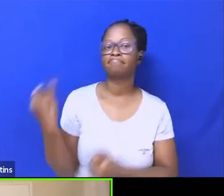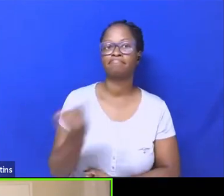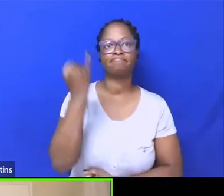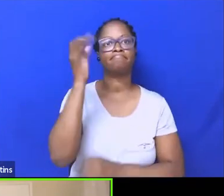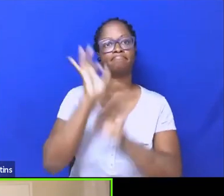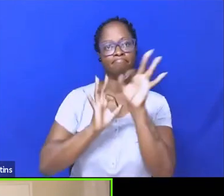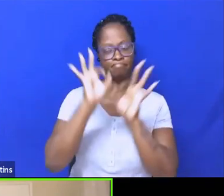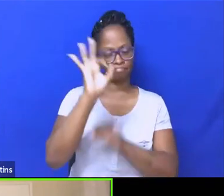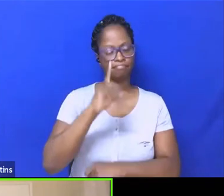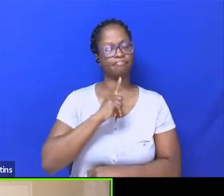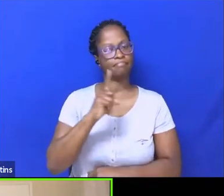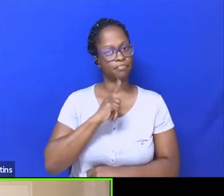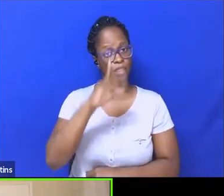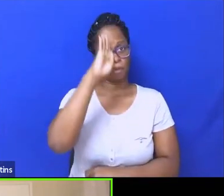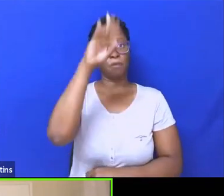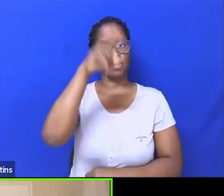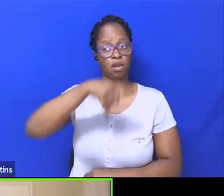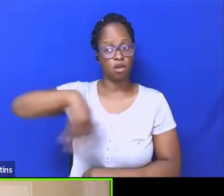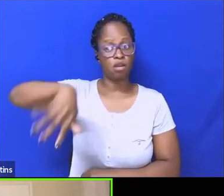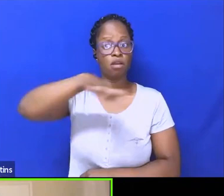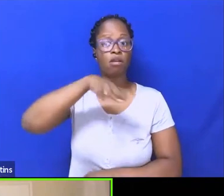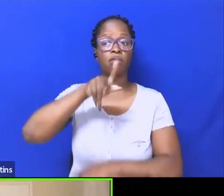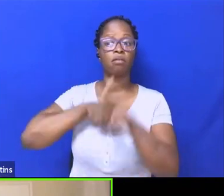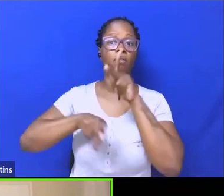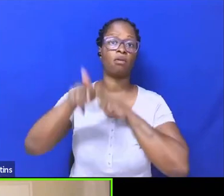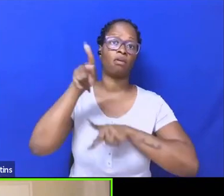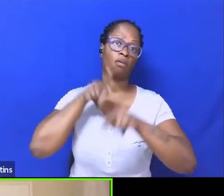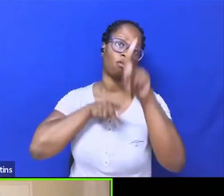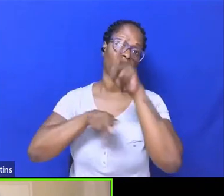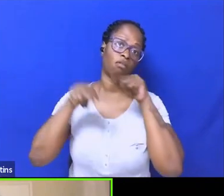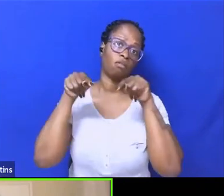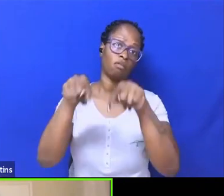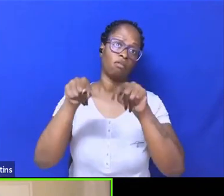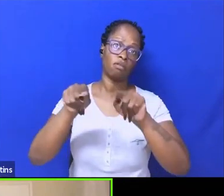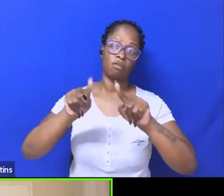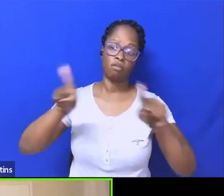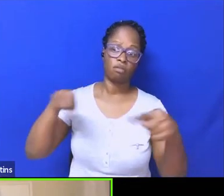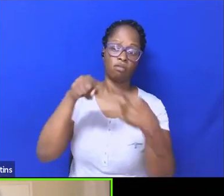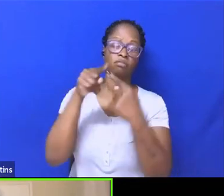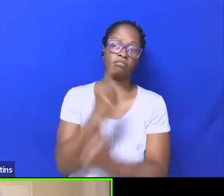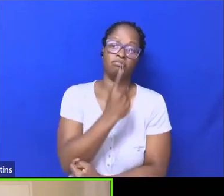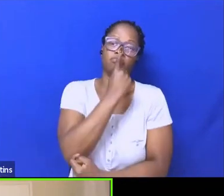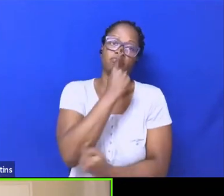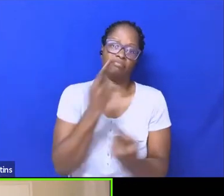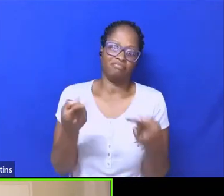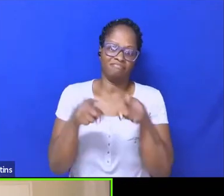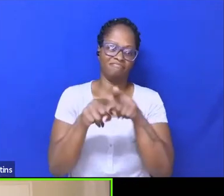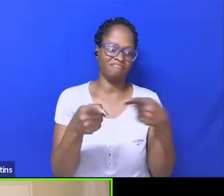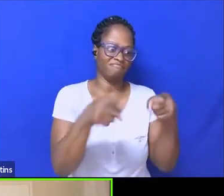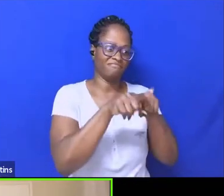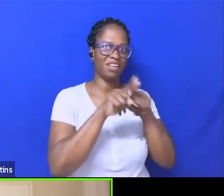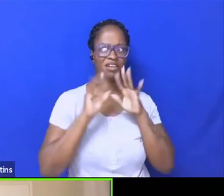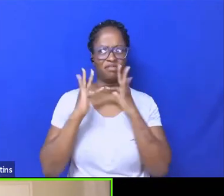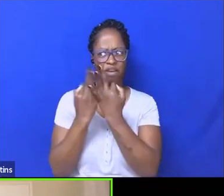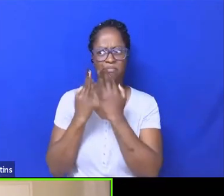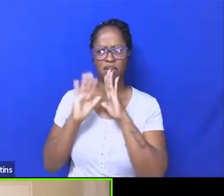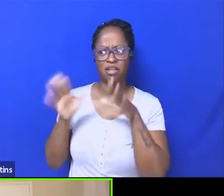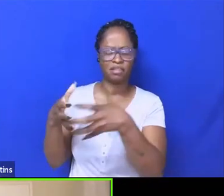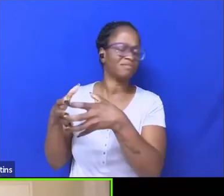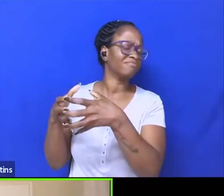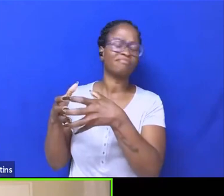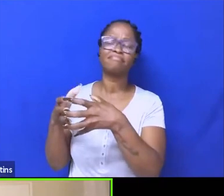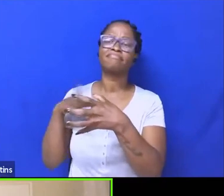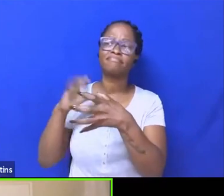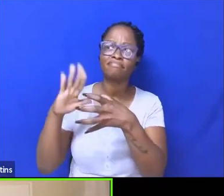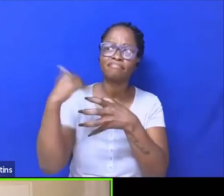populares em função de vínculos que vão muito mais além da família precisamente por a precariedade da instituição familiar em os sectores